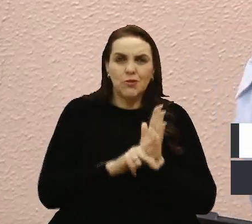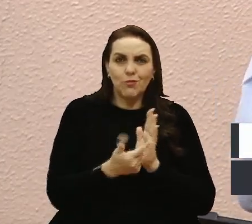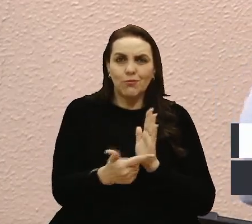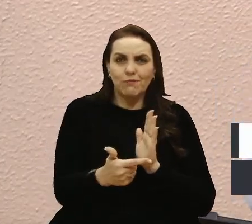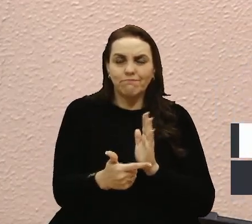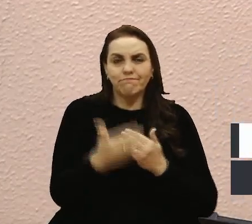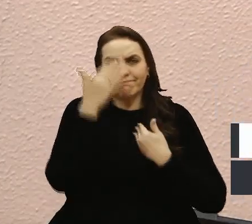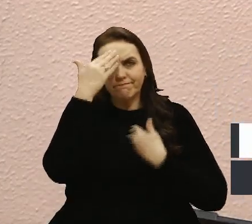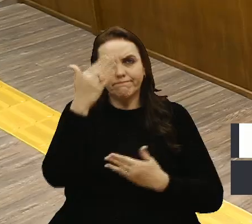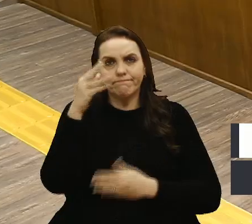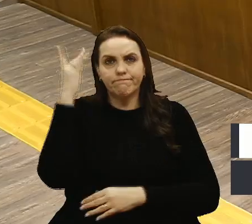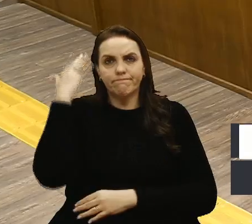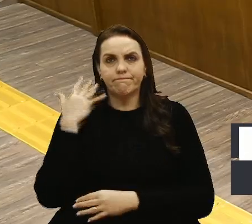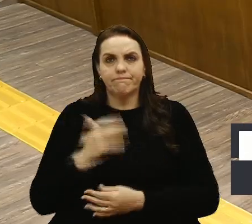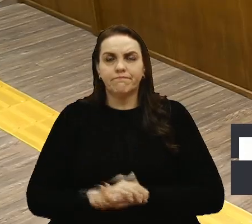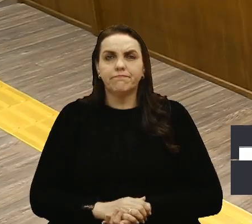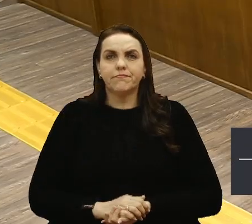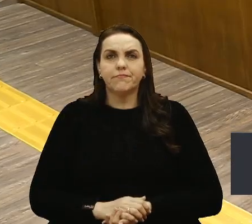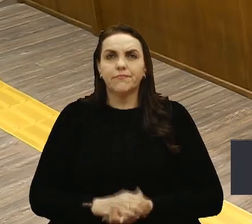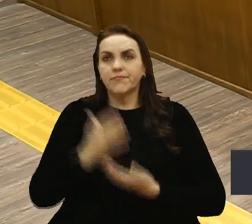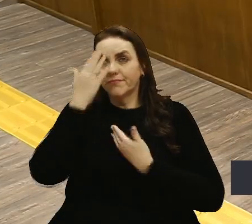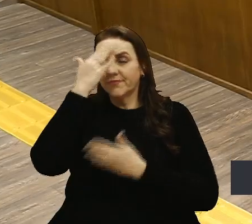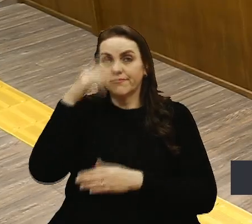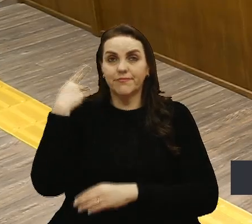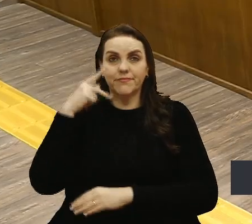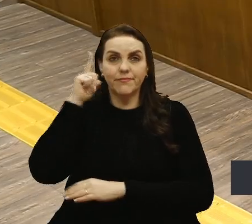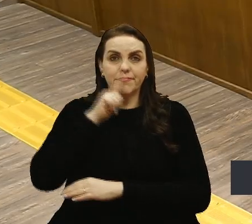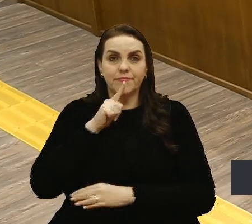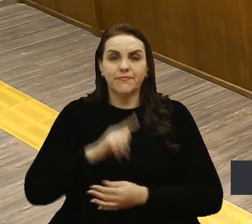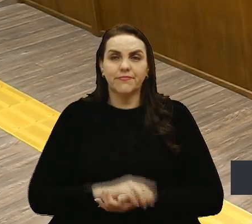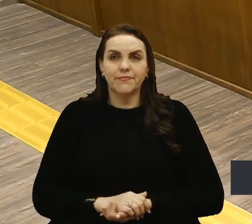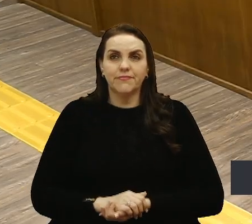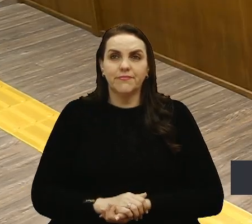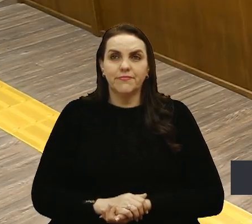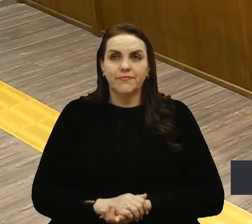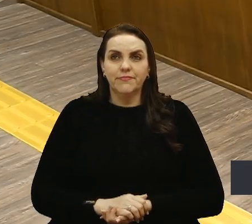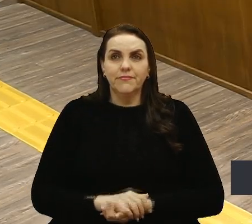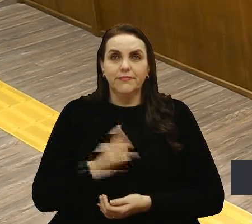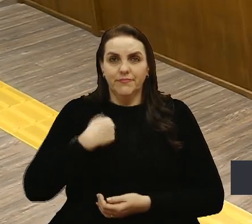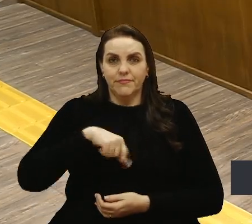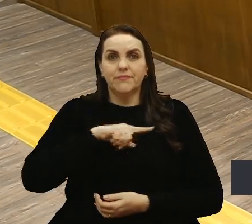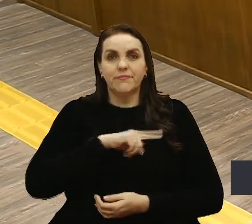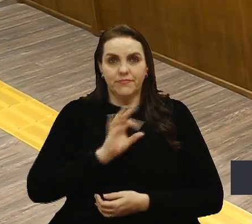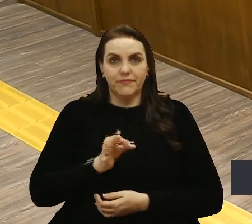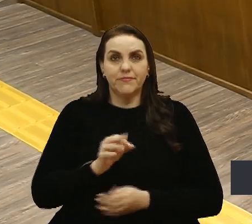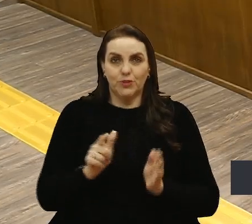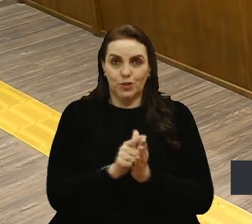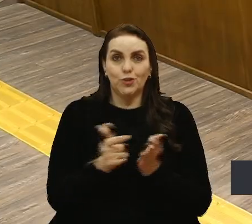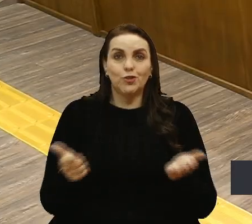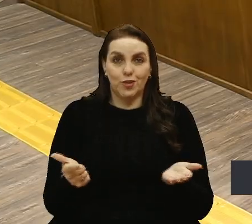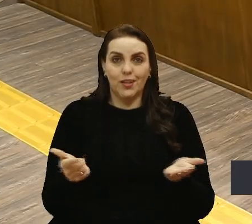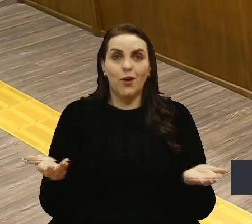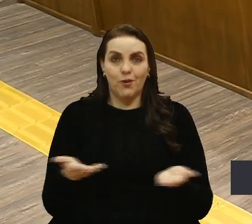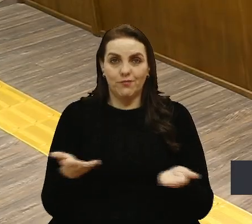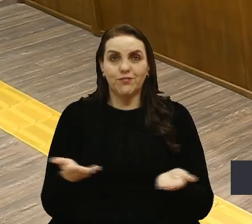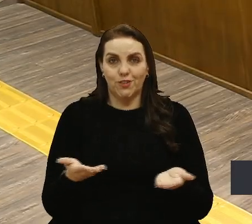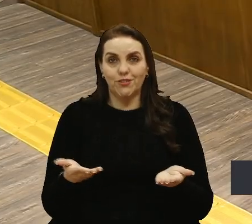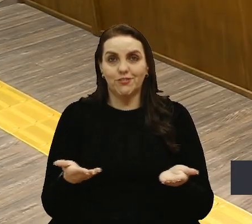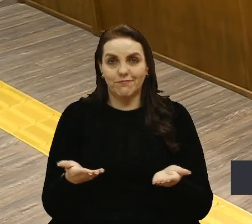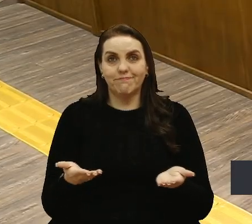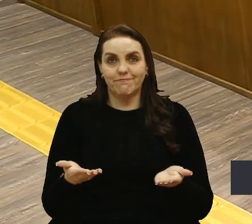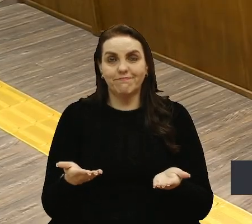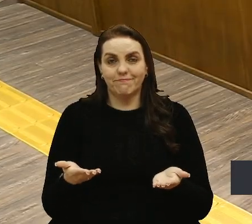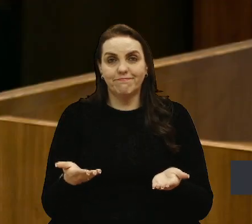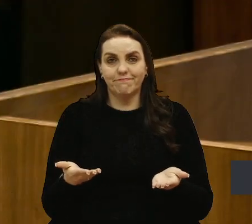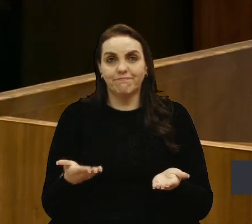Obrigado, vereador. Obrigado, vereador Lucas. Exatamente isso, né? A gente está aqui no jornal do nosso...